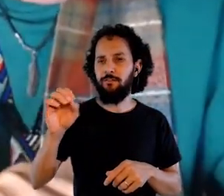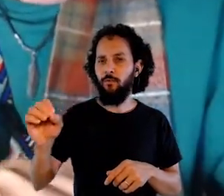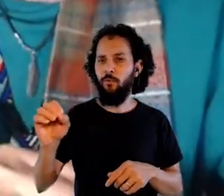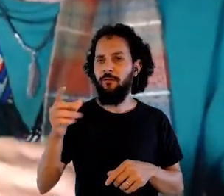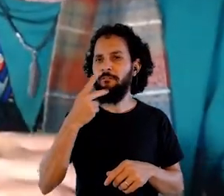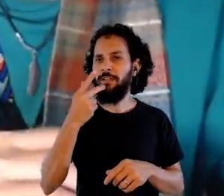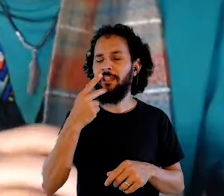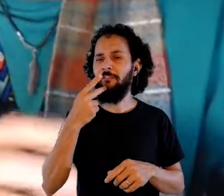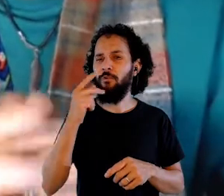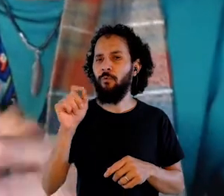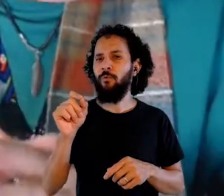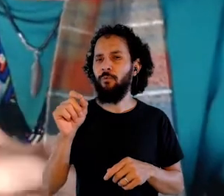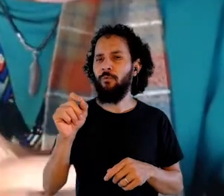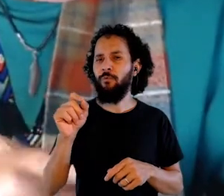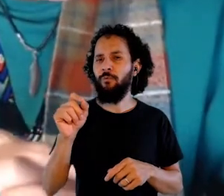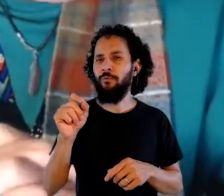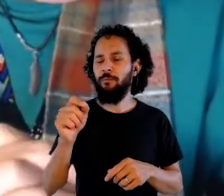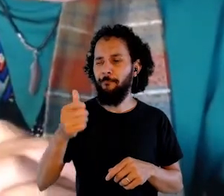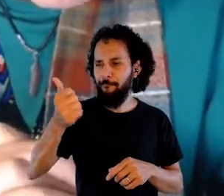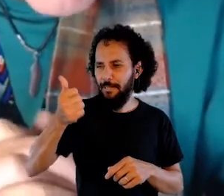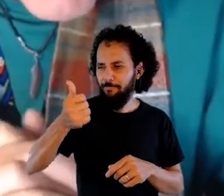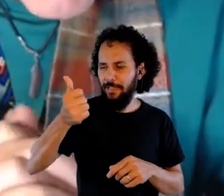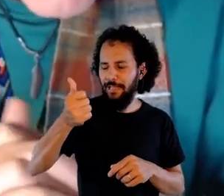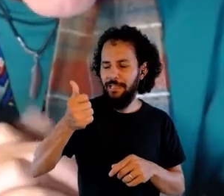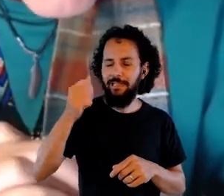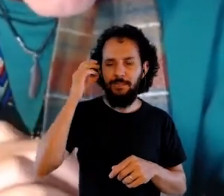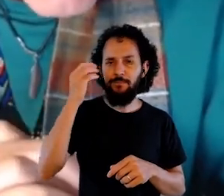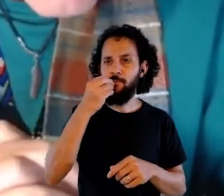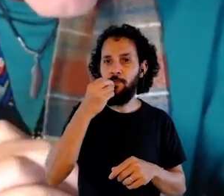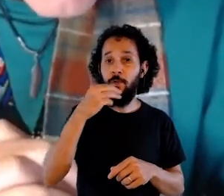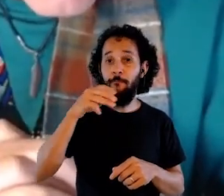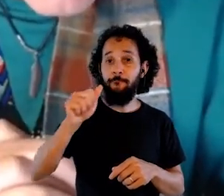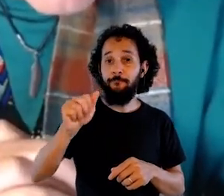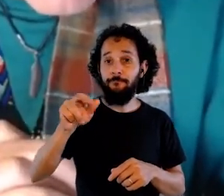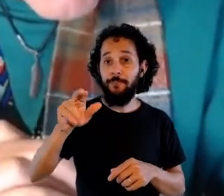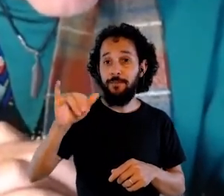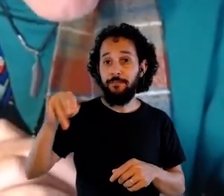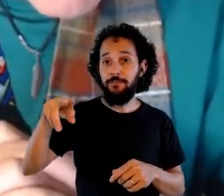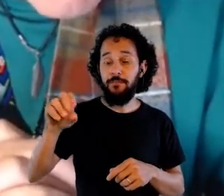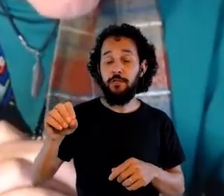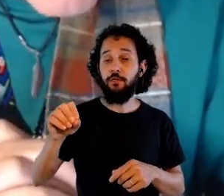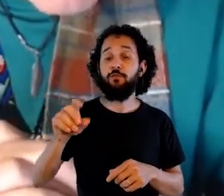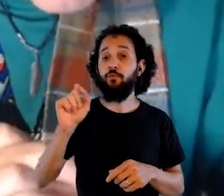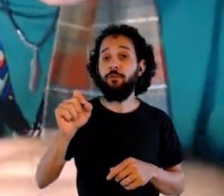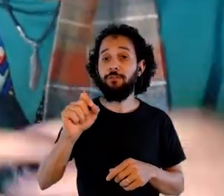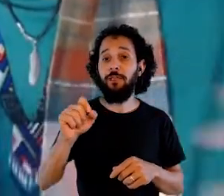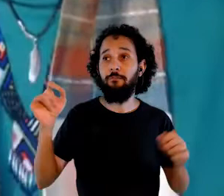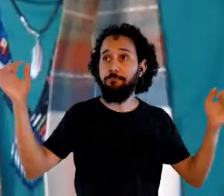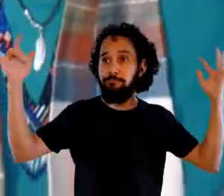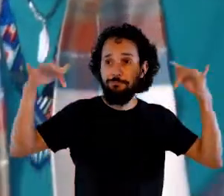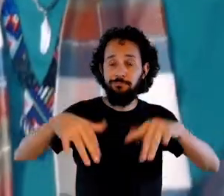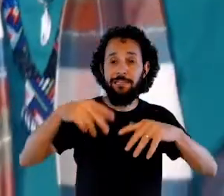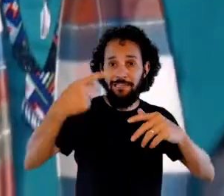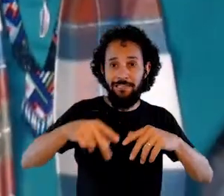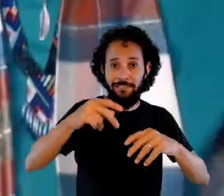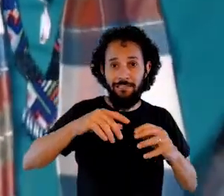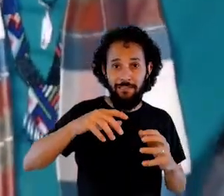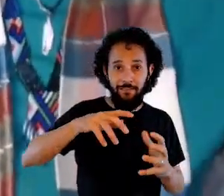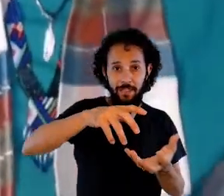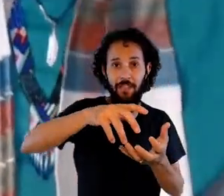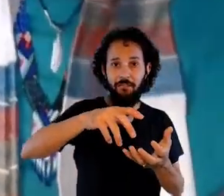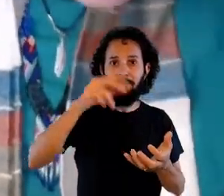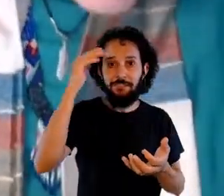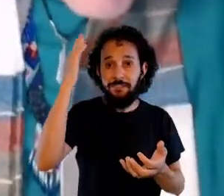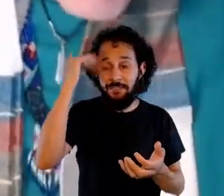na primeira transmissão do rádio que os marcianos estavam invadindo a Terra. Você sabe dessa história? Os caras saíram